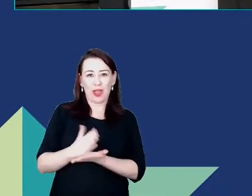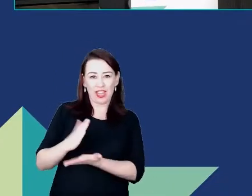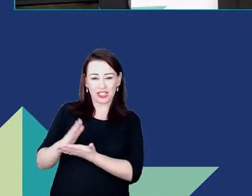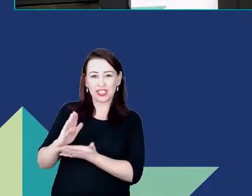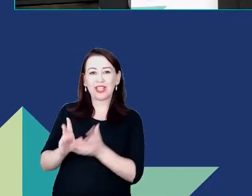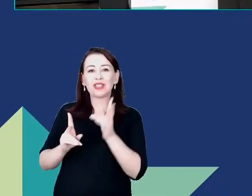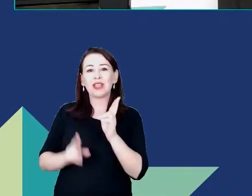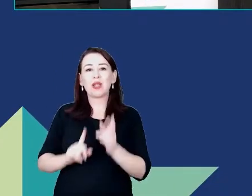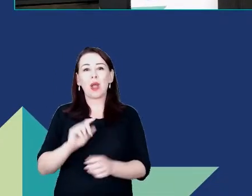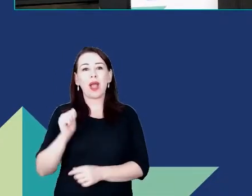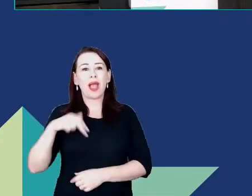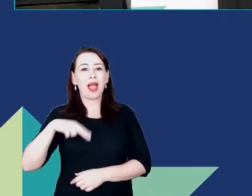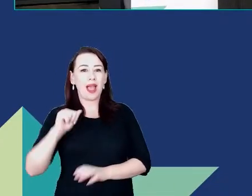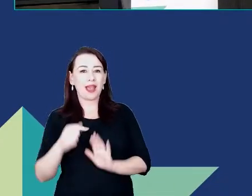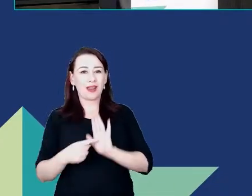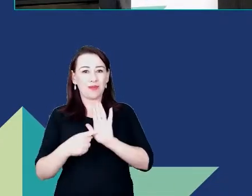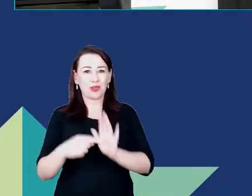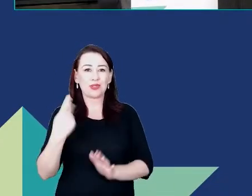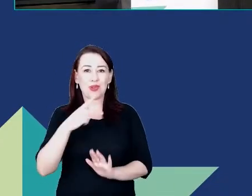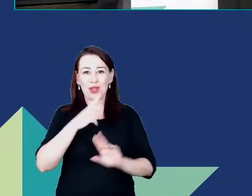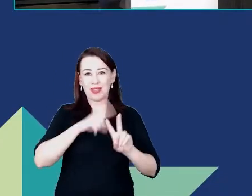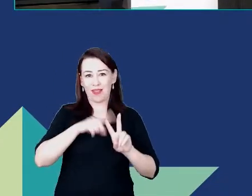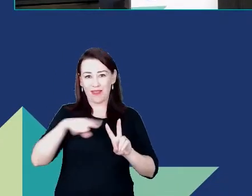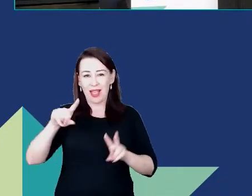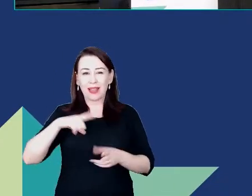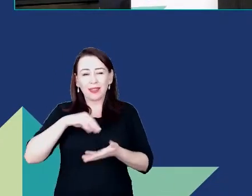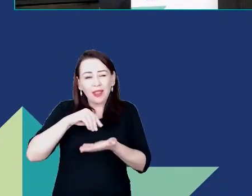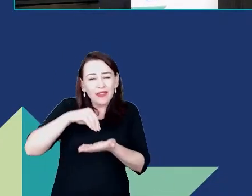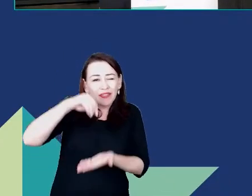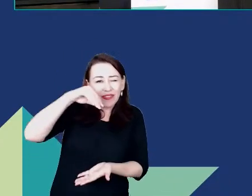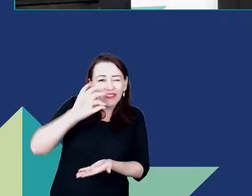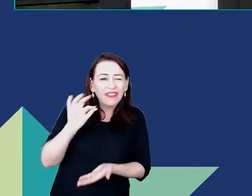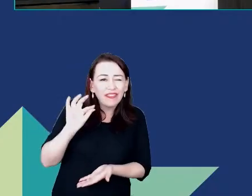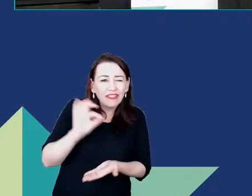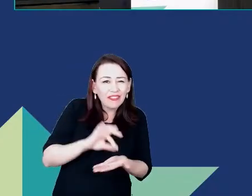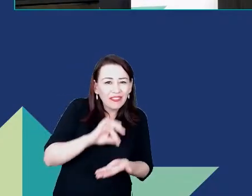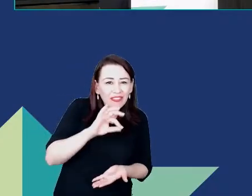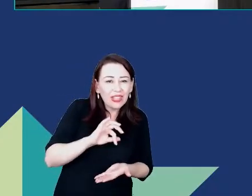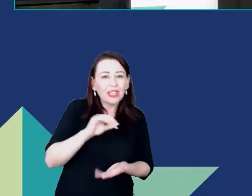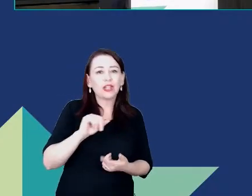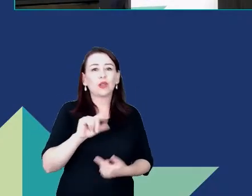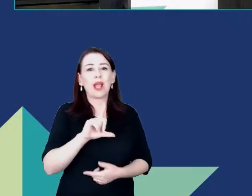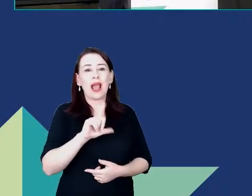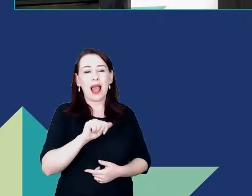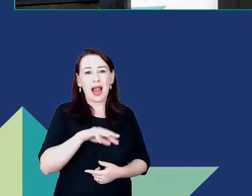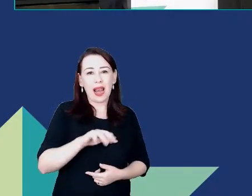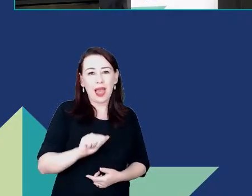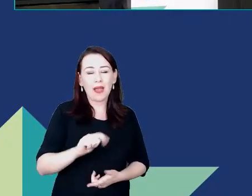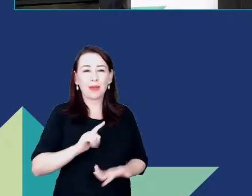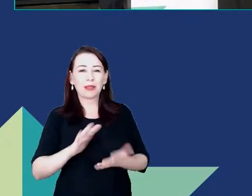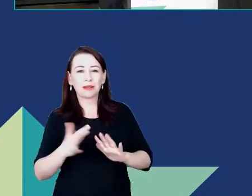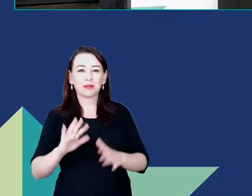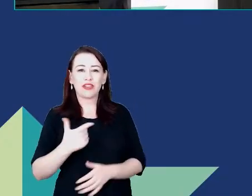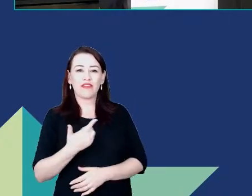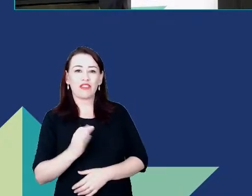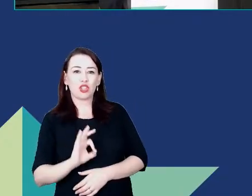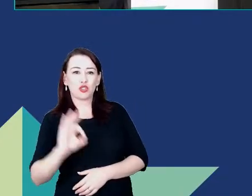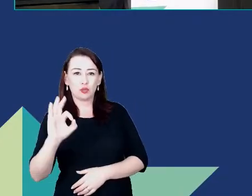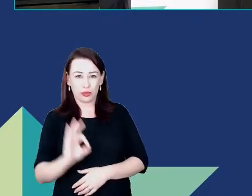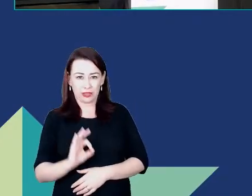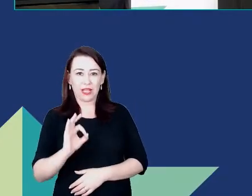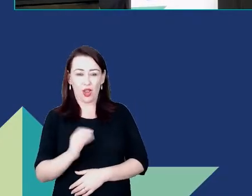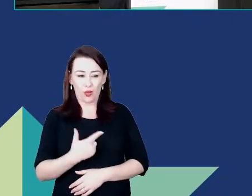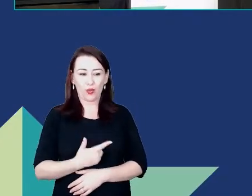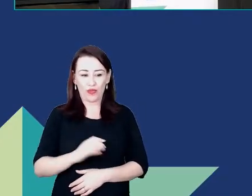Vale, né? Os rejeitos finos ou ultrafinos, normalmente chamados de lama, são em torno de 20% do rejeito total, né? E o